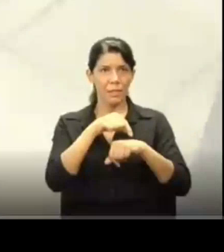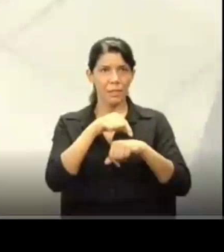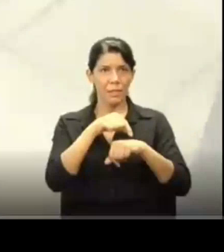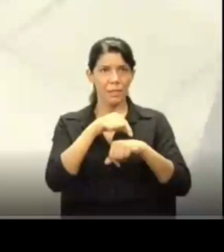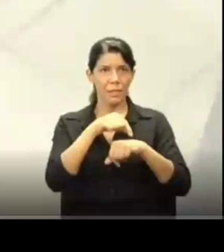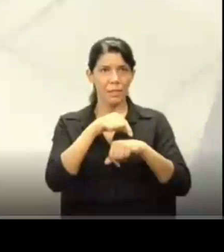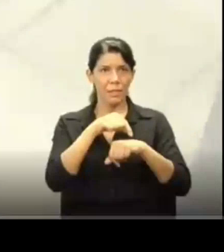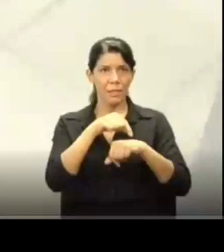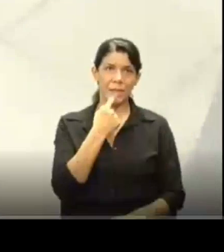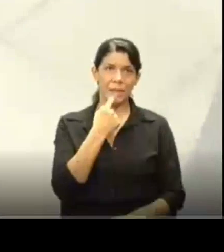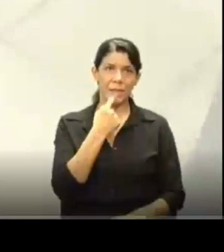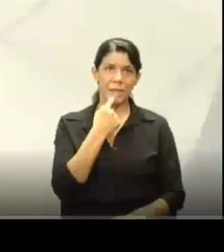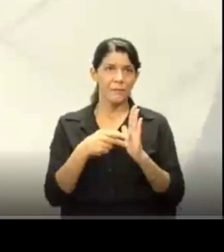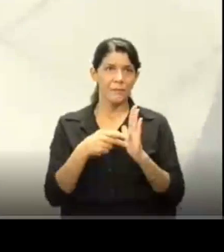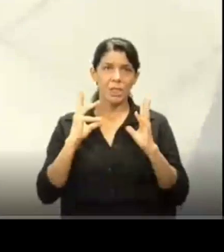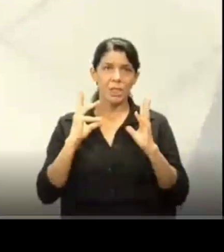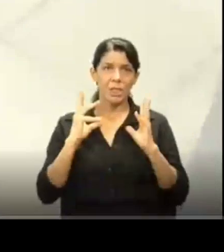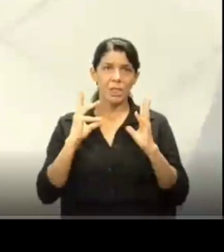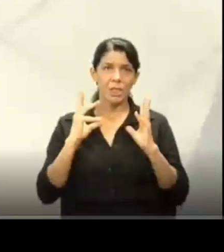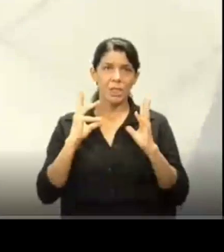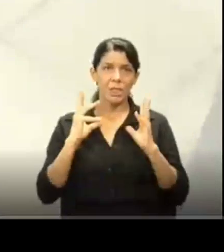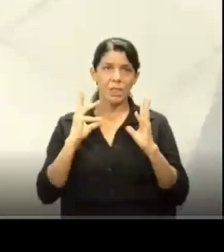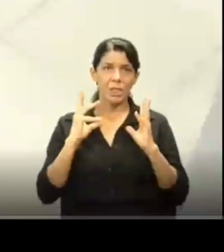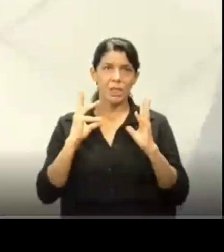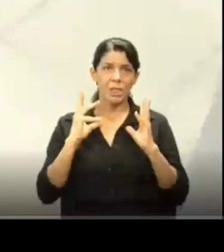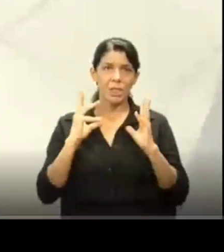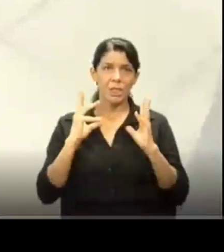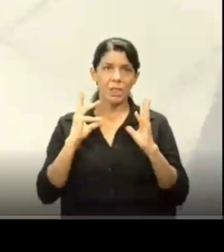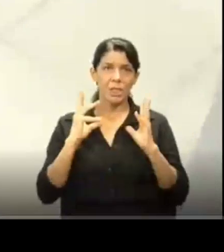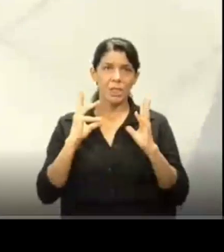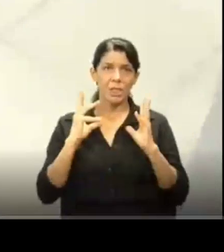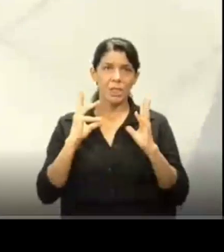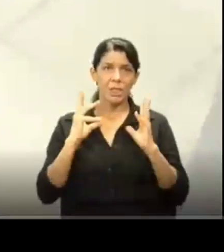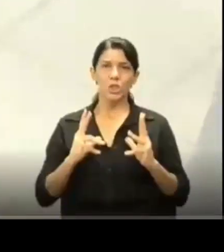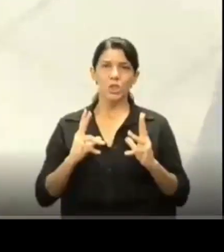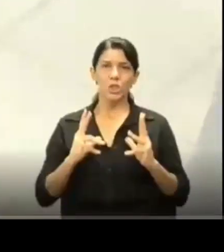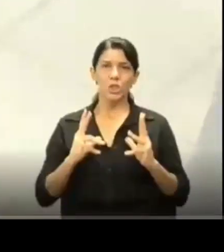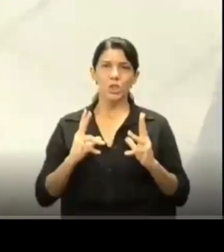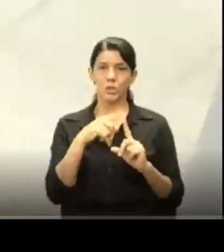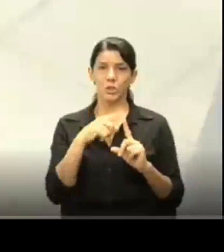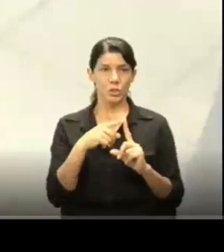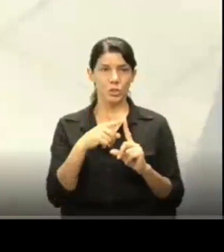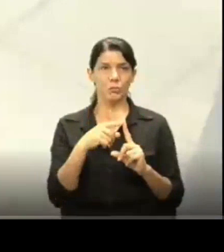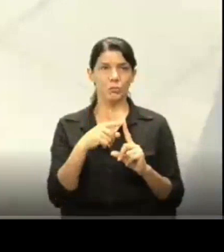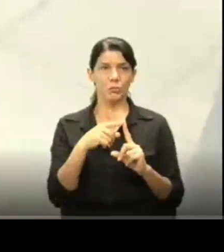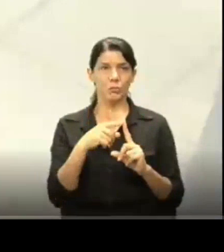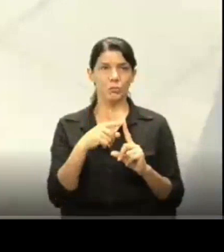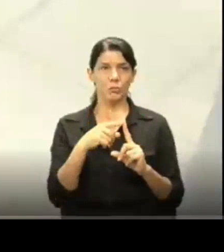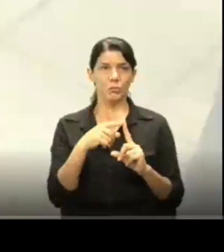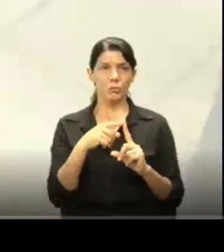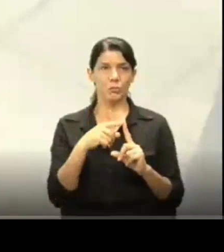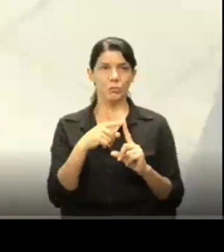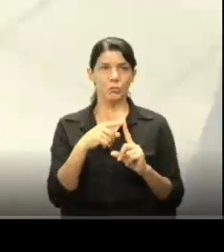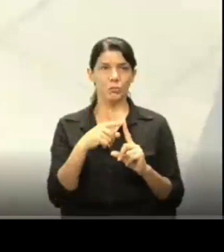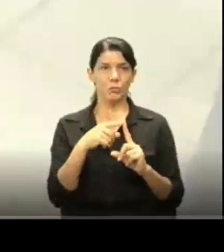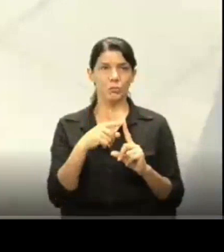lâminas. Então, esteriliza, né, para ficar até o vermelho, o rubro, que a gente